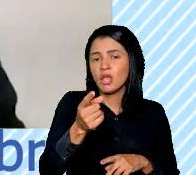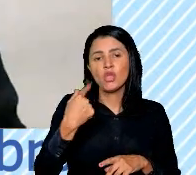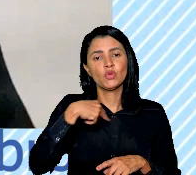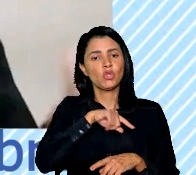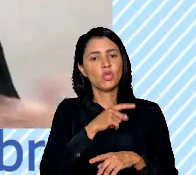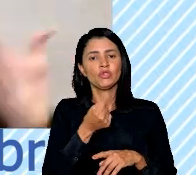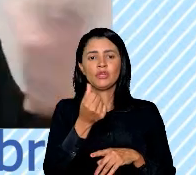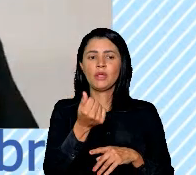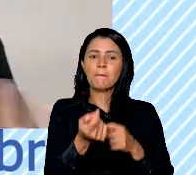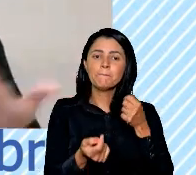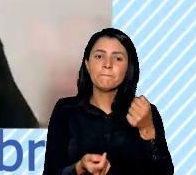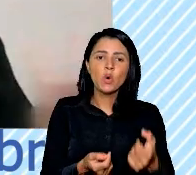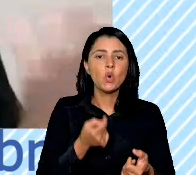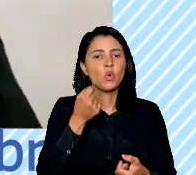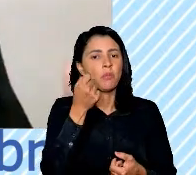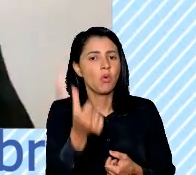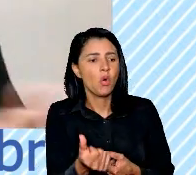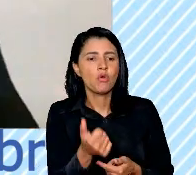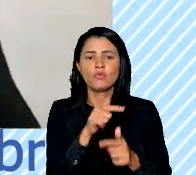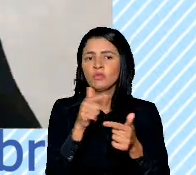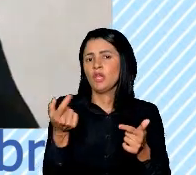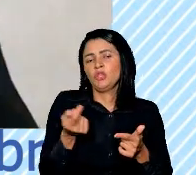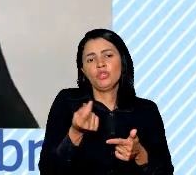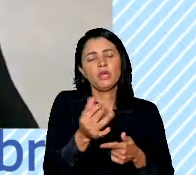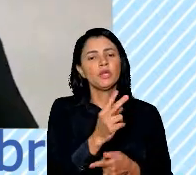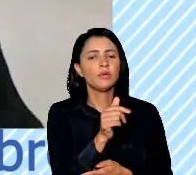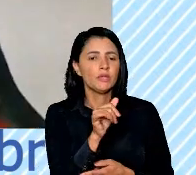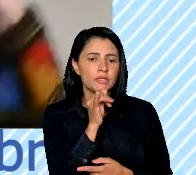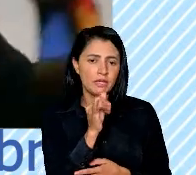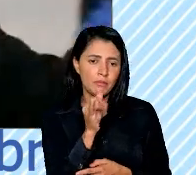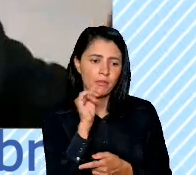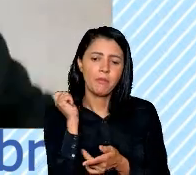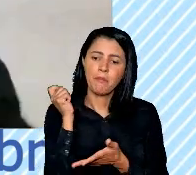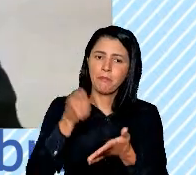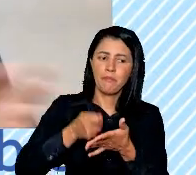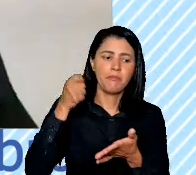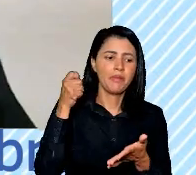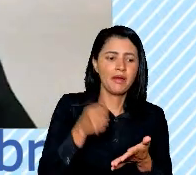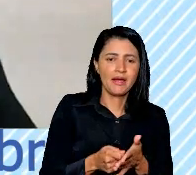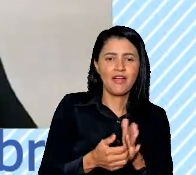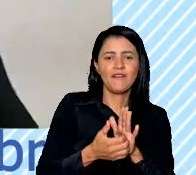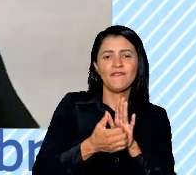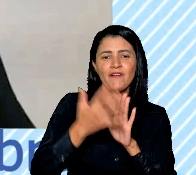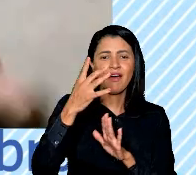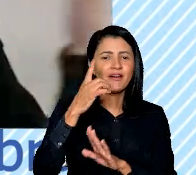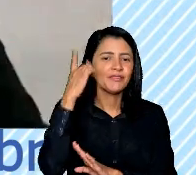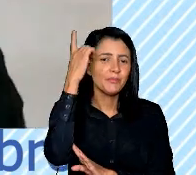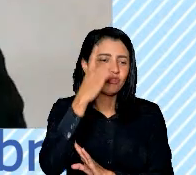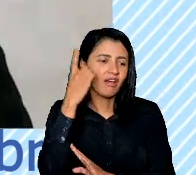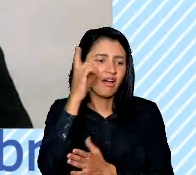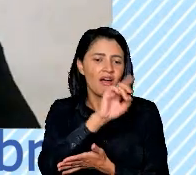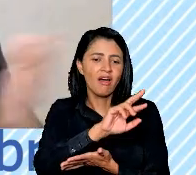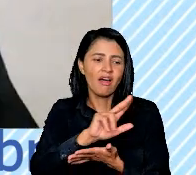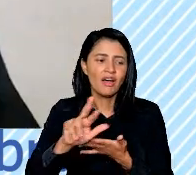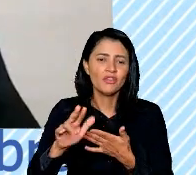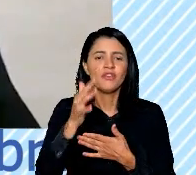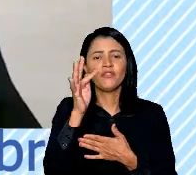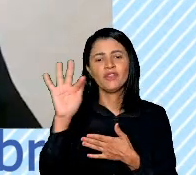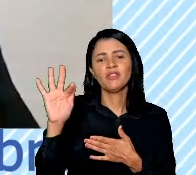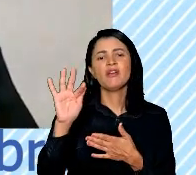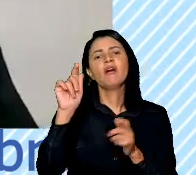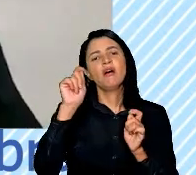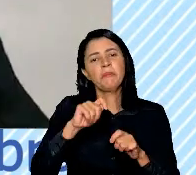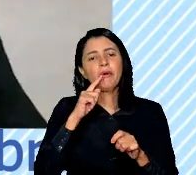são escassos. Nós não temos recursos, por exemplo, para pagar milhares de deputados federais que